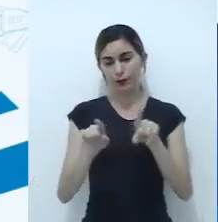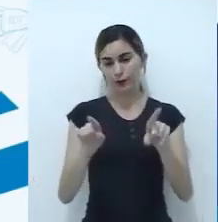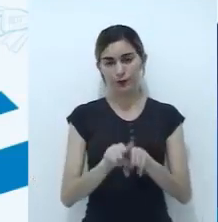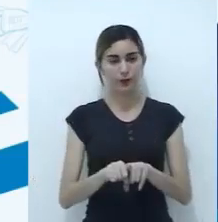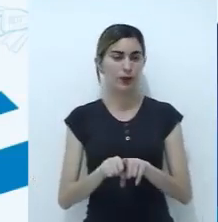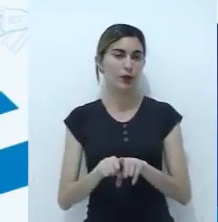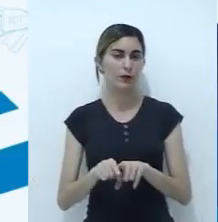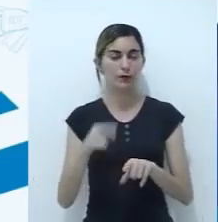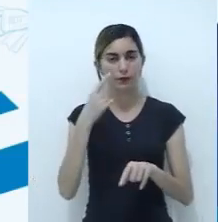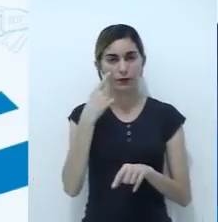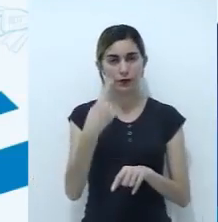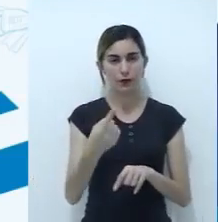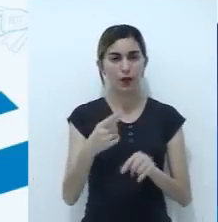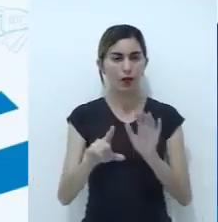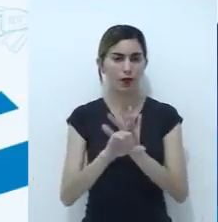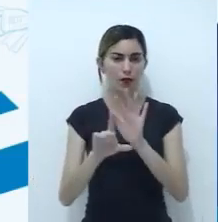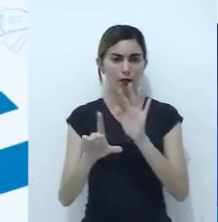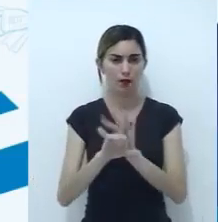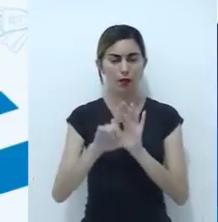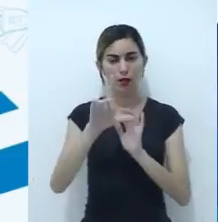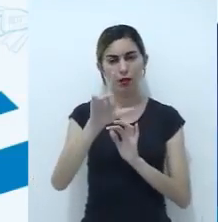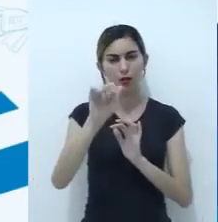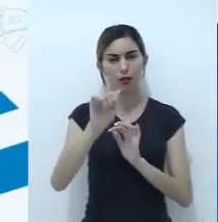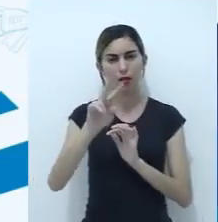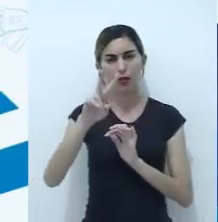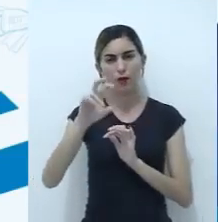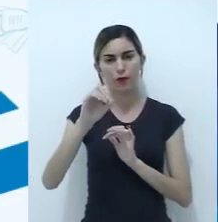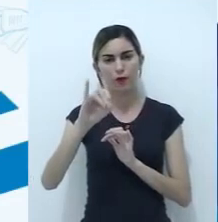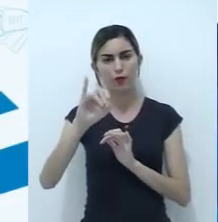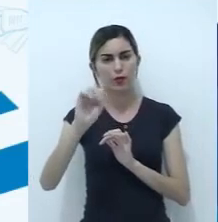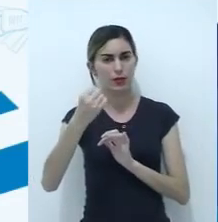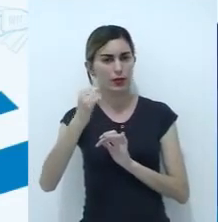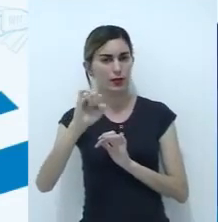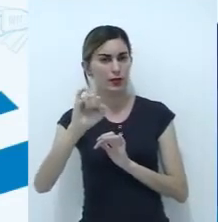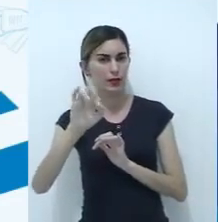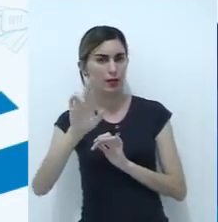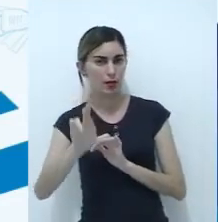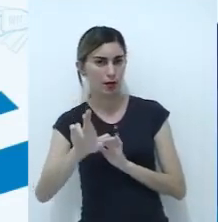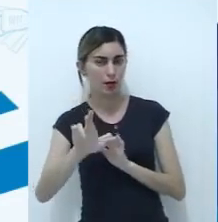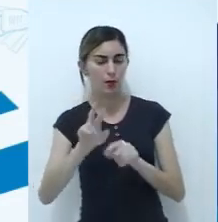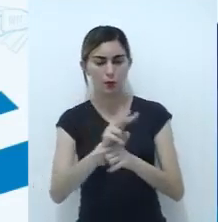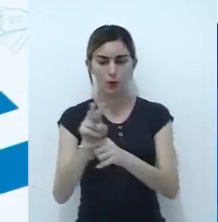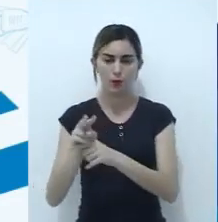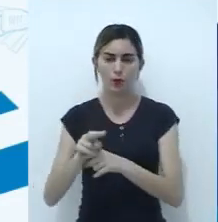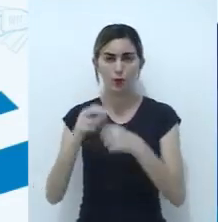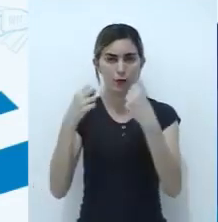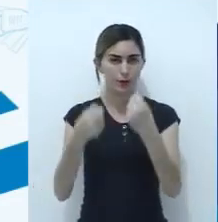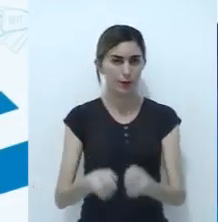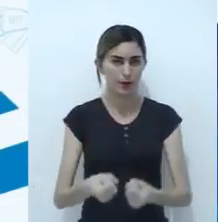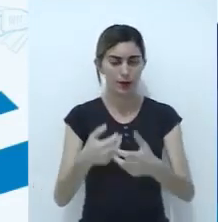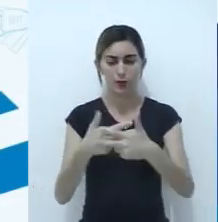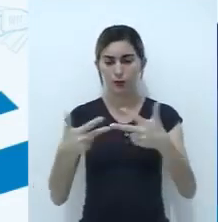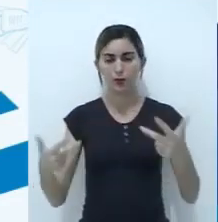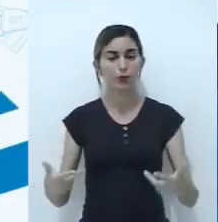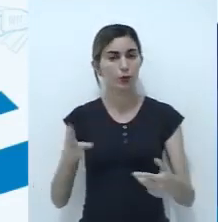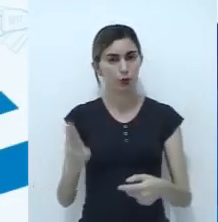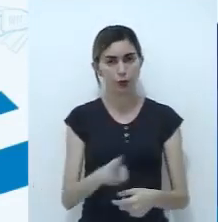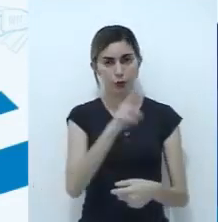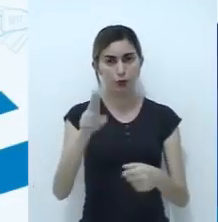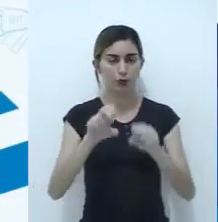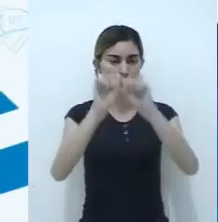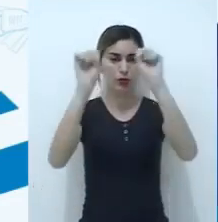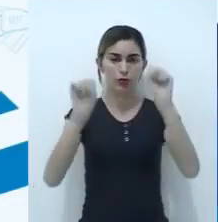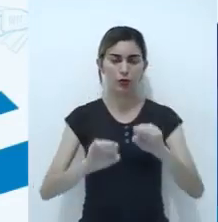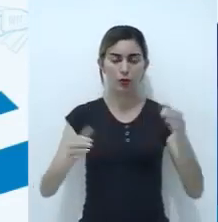ver também a questão da lei de Lavoisier, da conservação das massas, onde eu vou utilizar